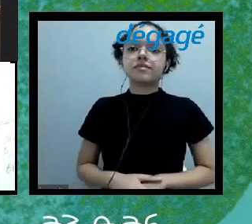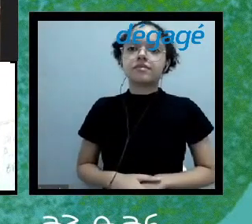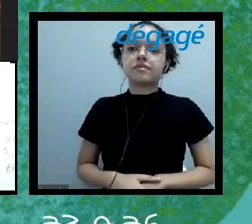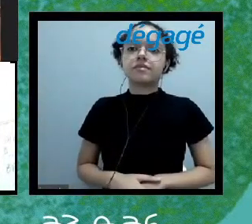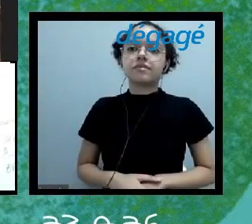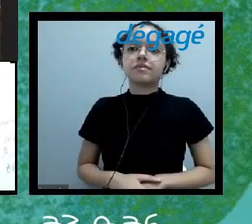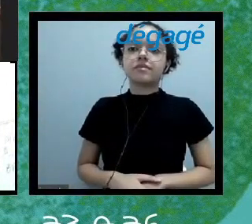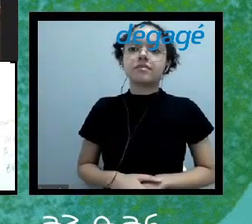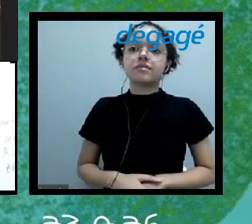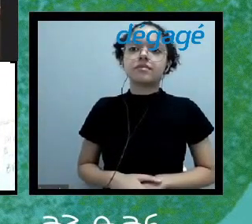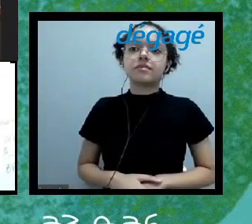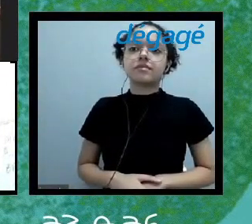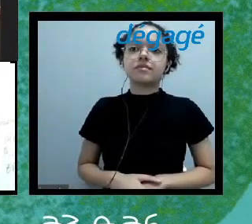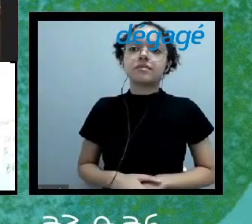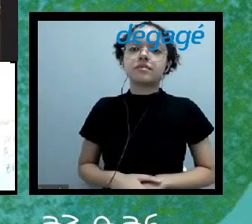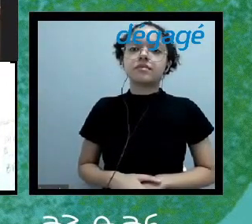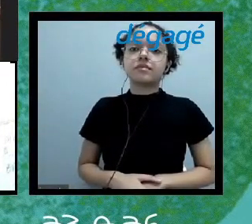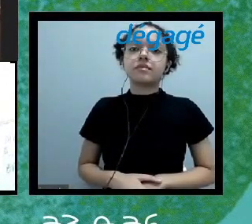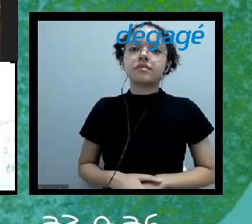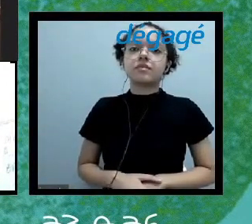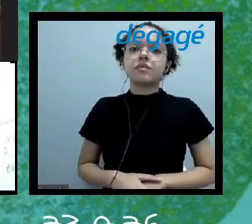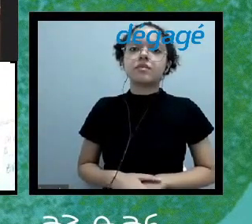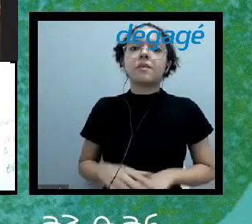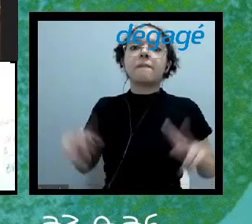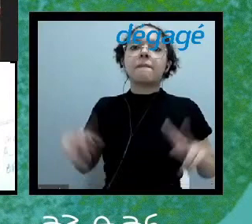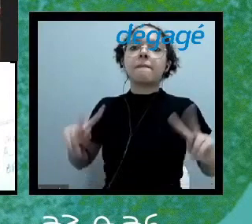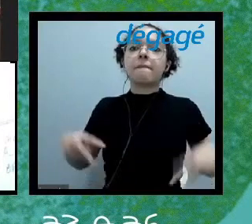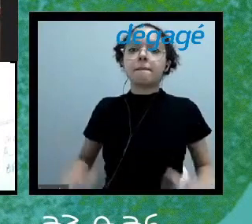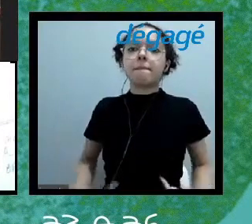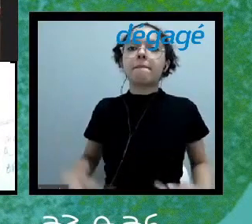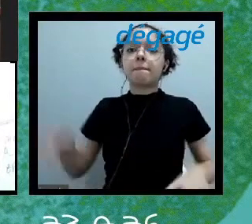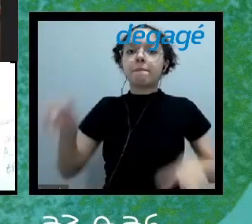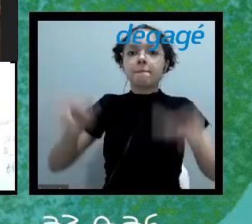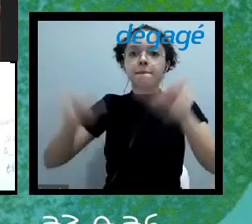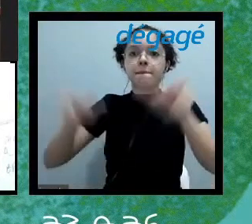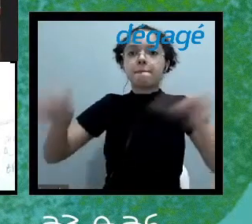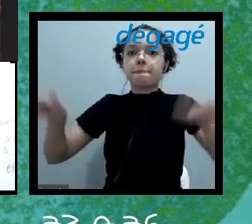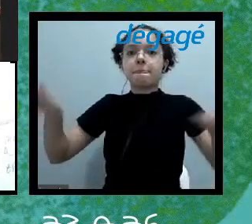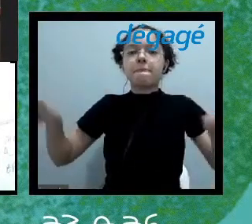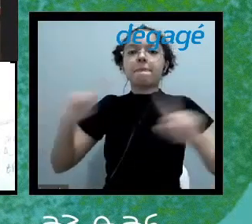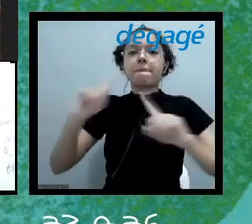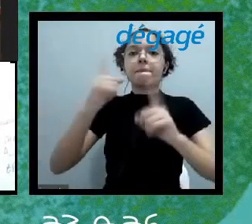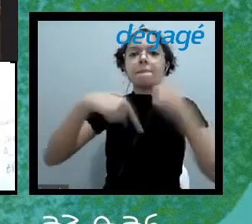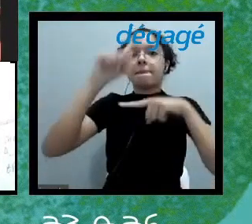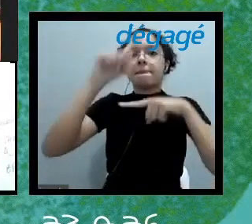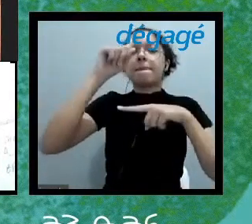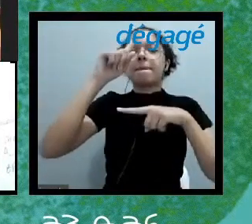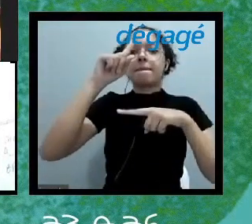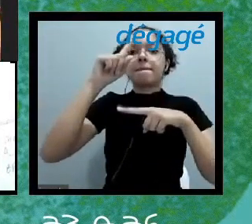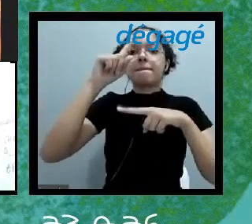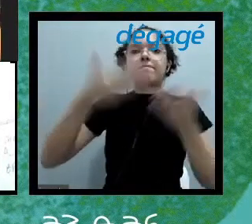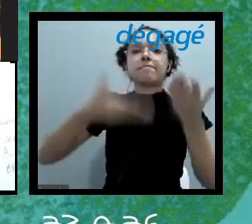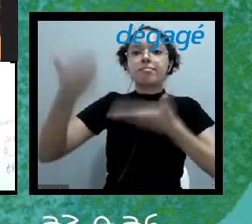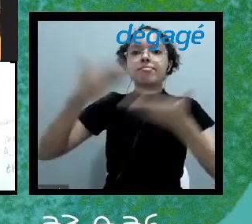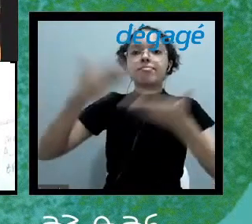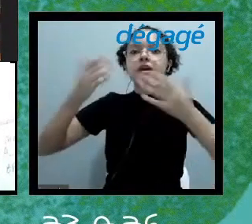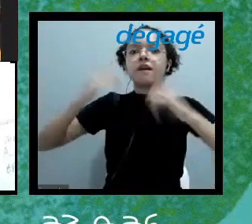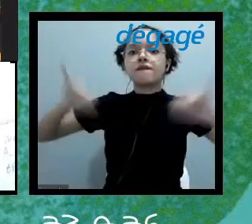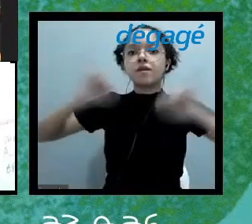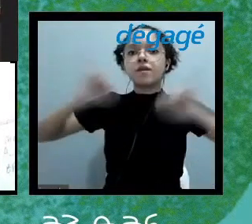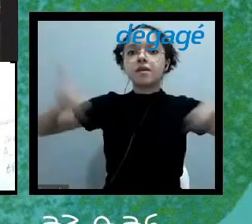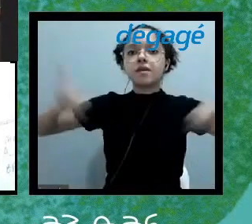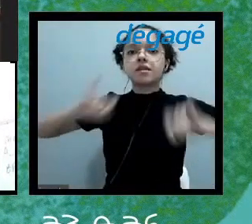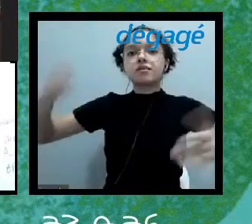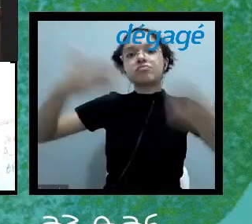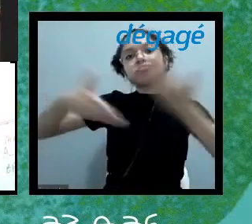humanidade, o advento da humanidade se deu, a evolução da humanidade se deu com essa troca de informações, né? Quando uma geração conseguiu